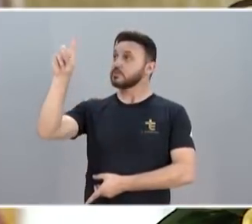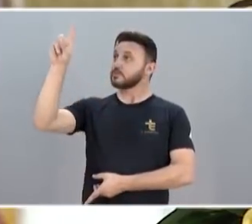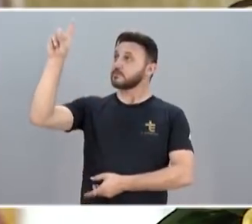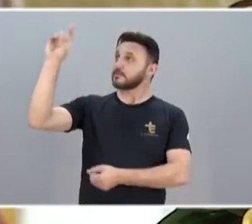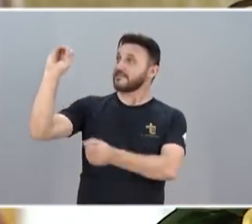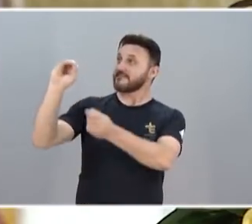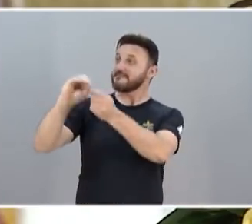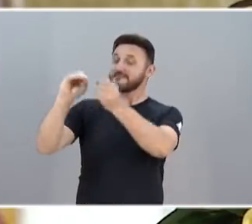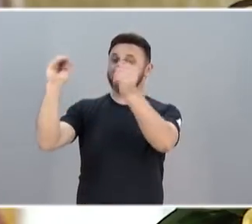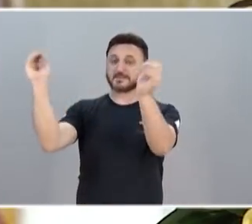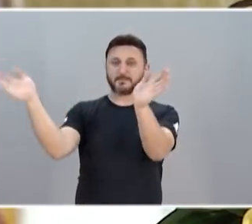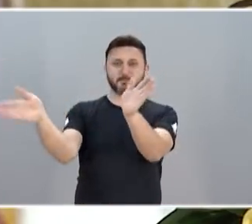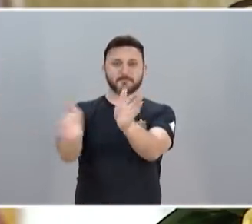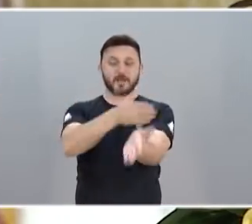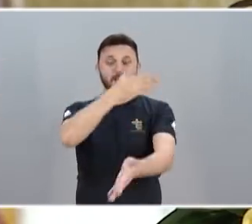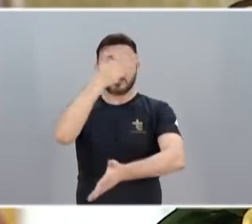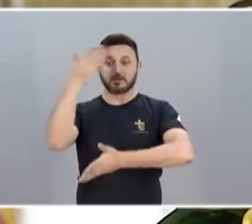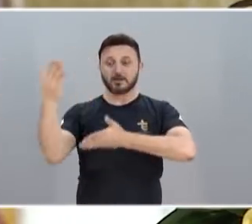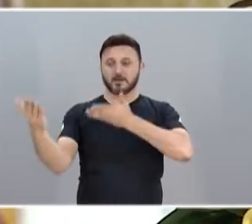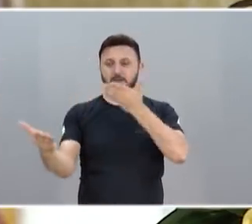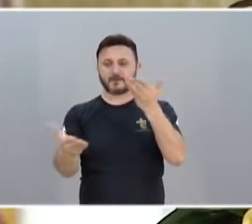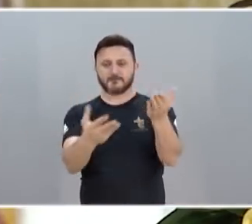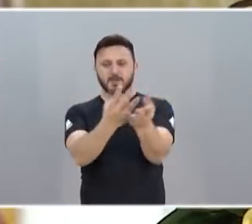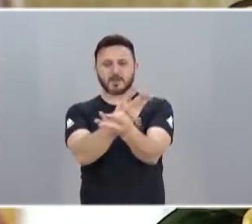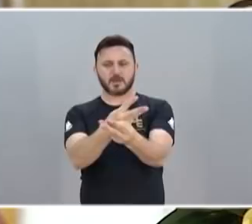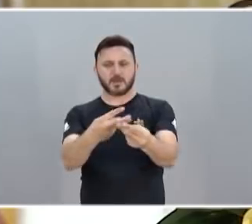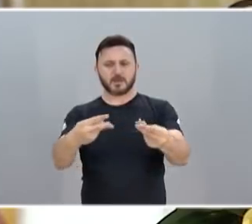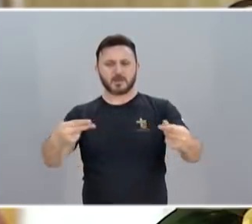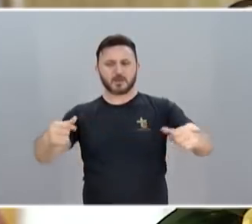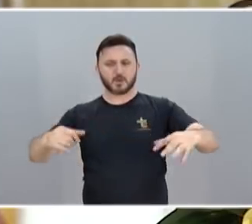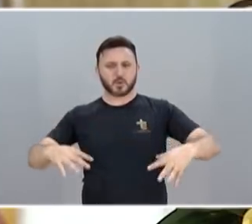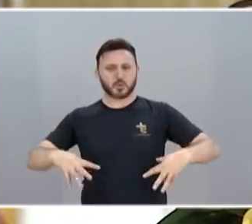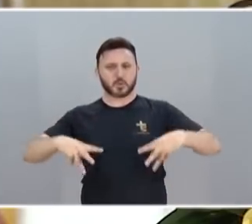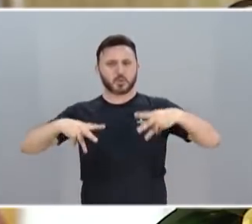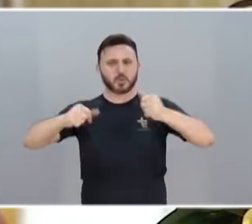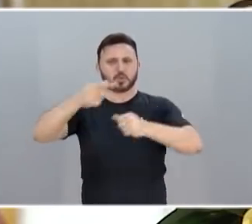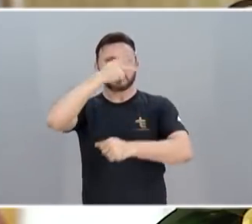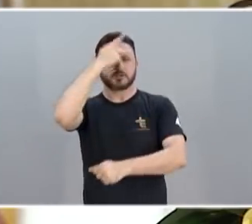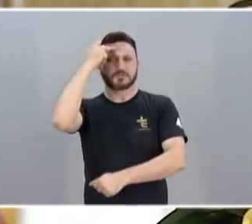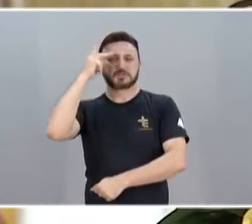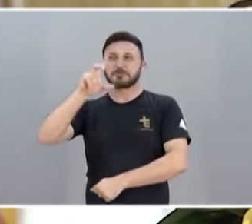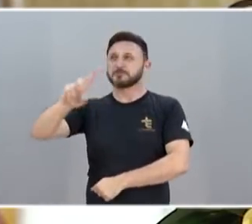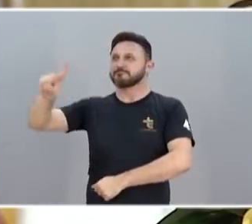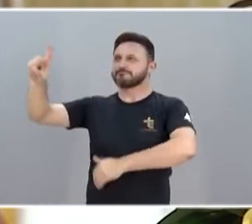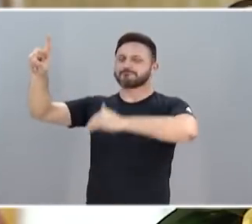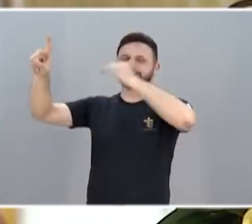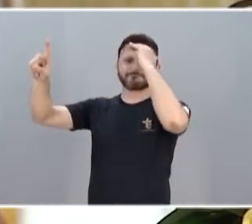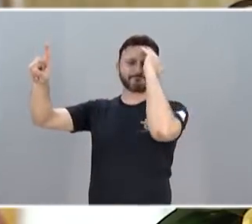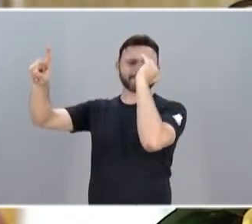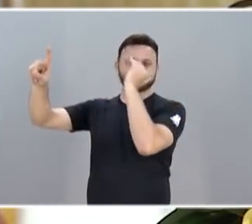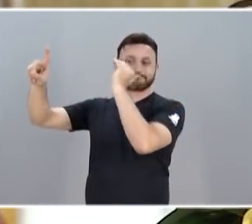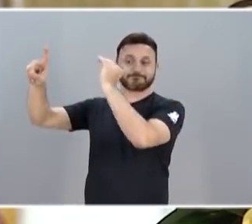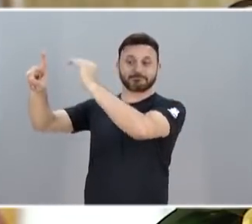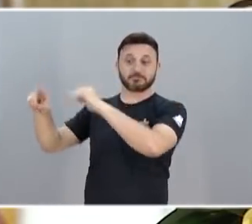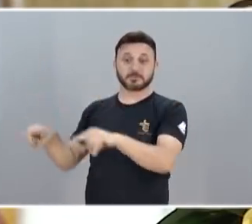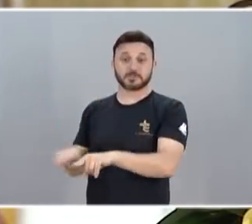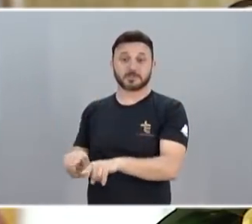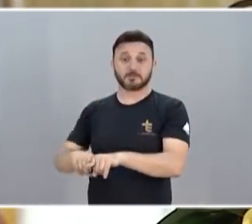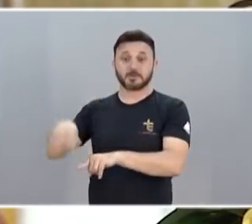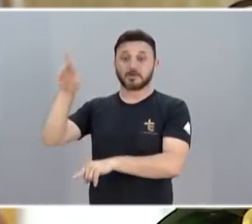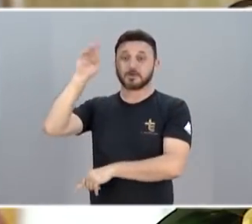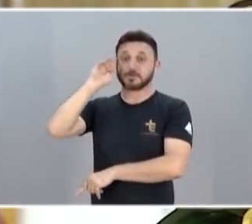faz maravilhas por seu servo, e que o